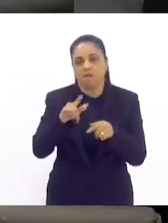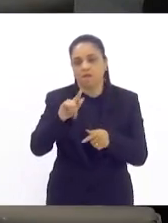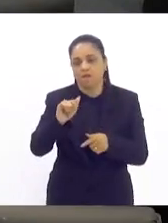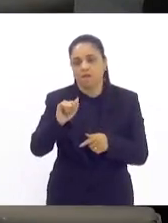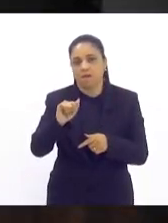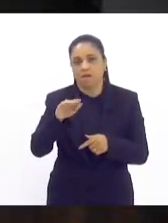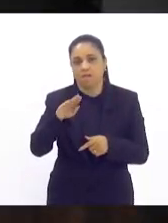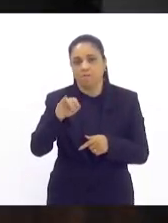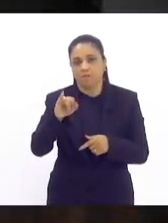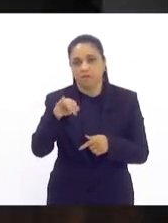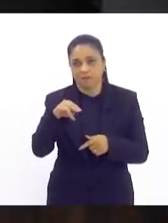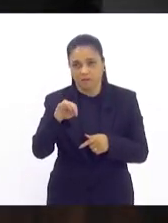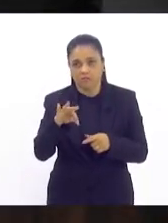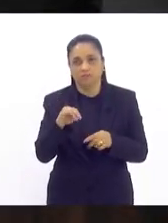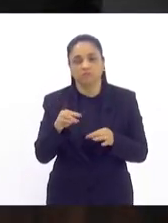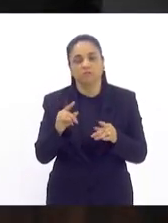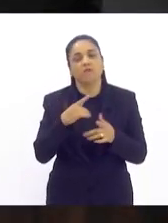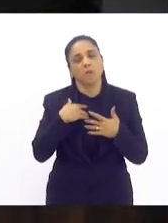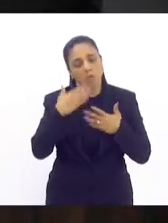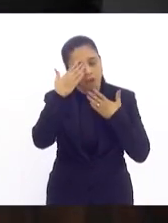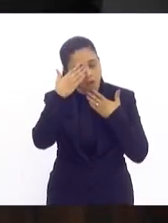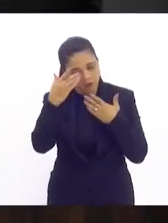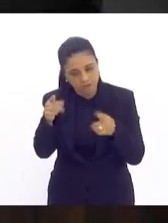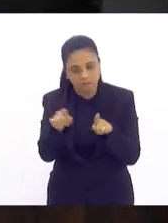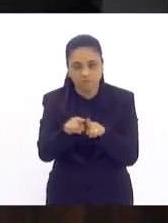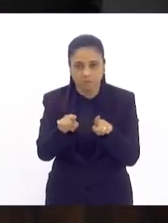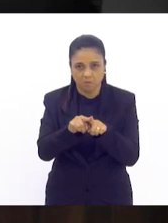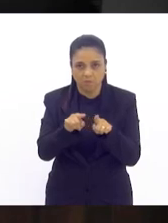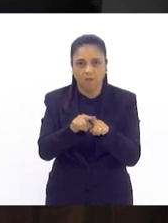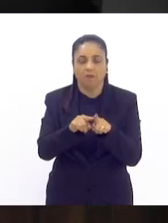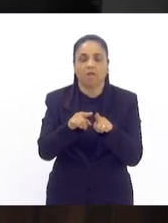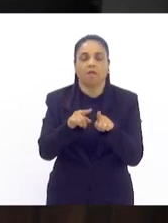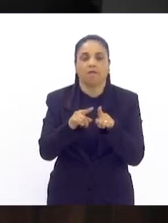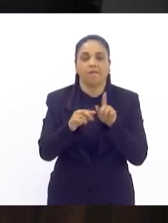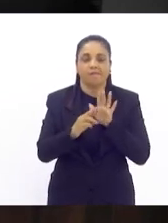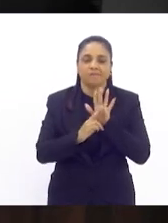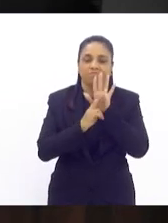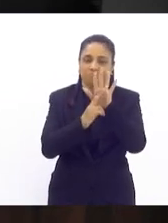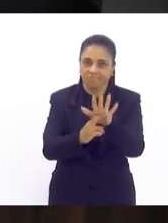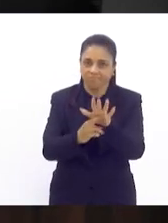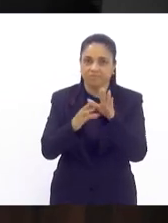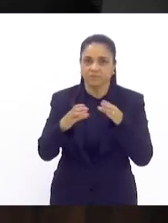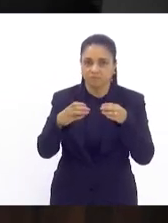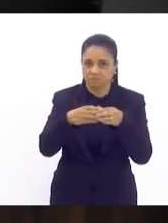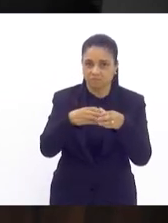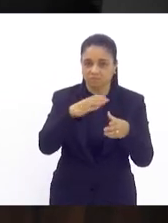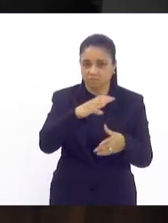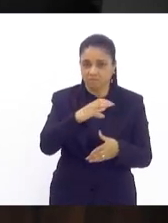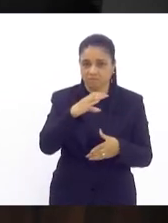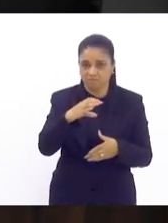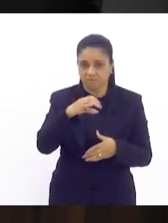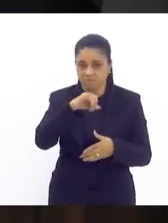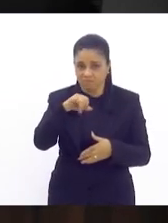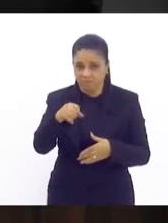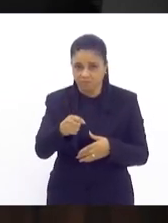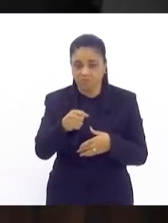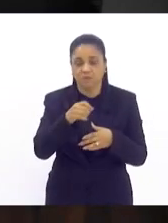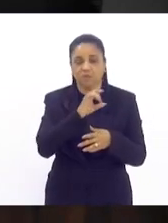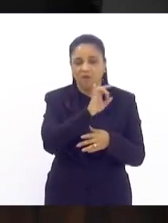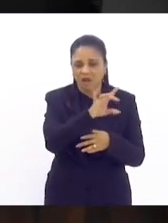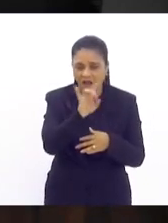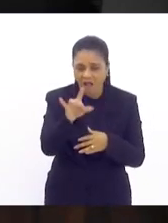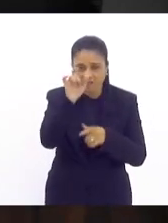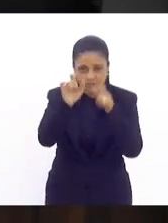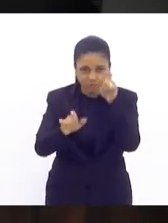que agradeço não somente a condução de vossa excelência a frente da ccj Mas cada membro pela celeridade